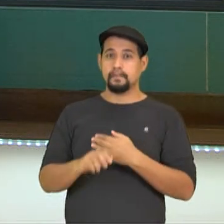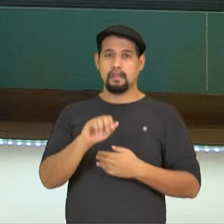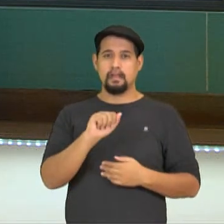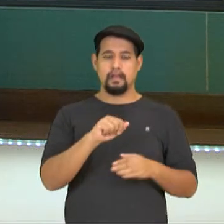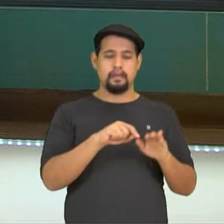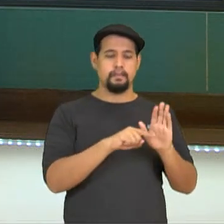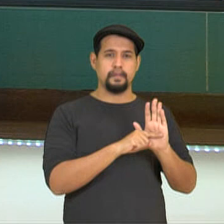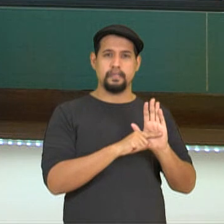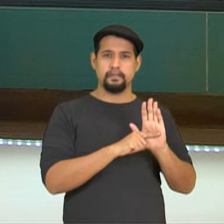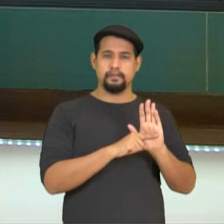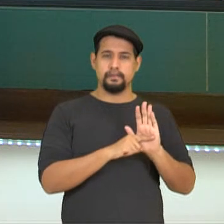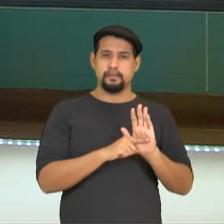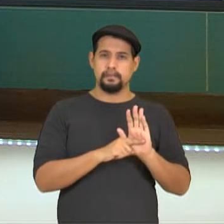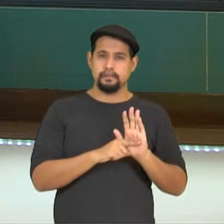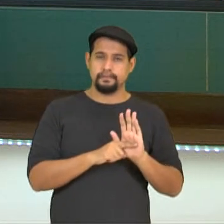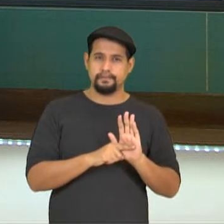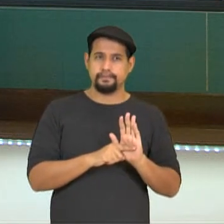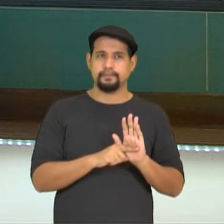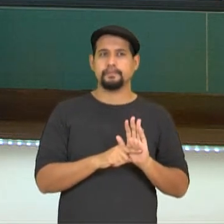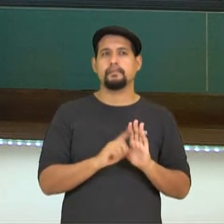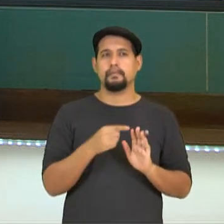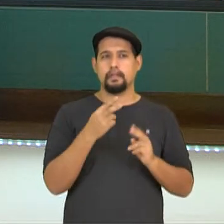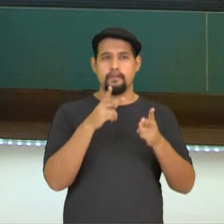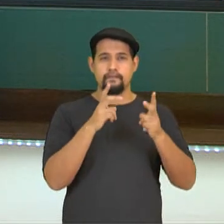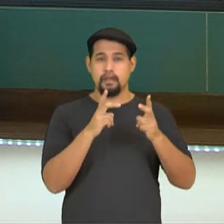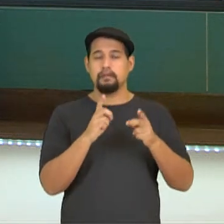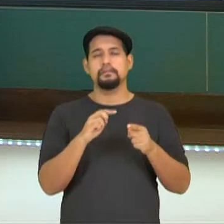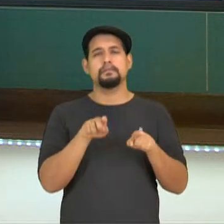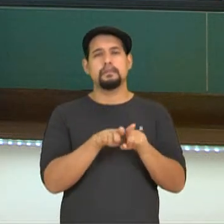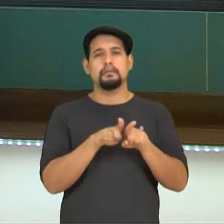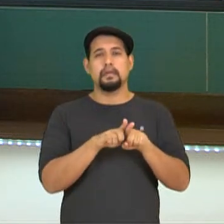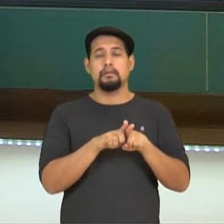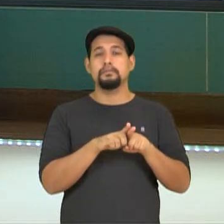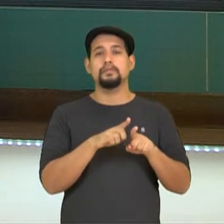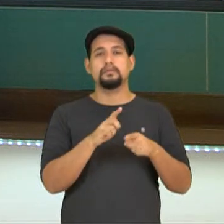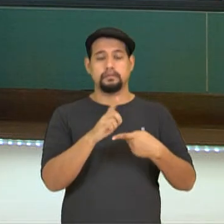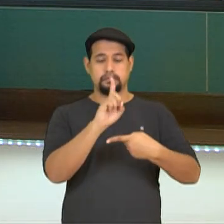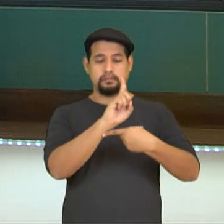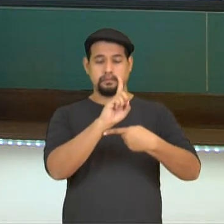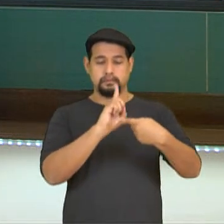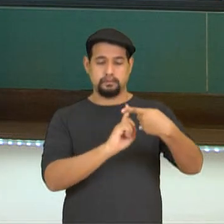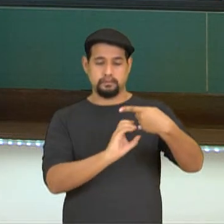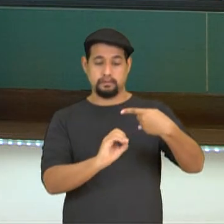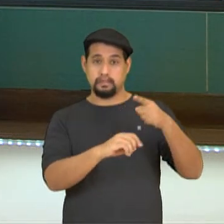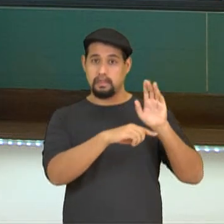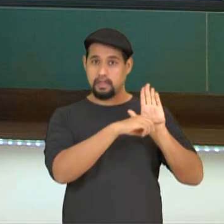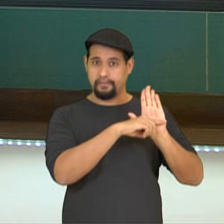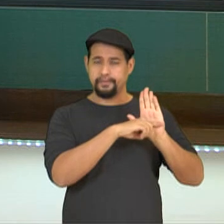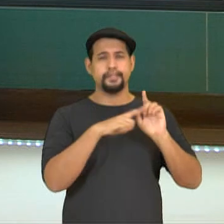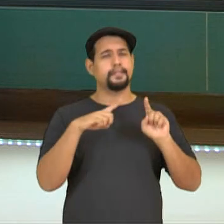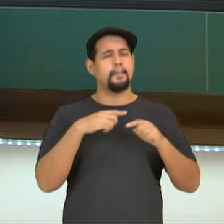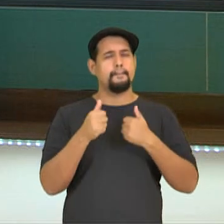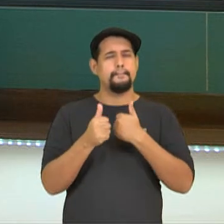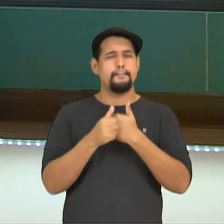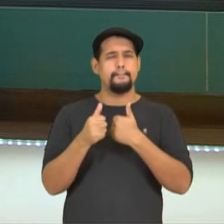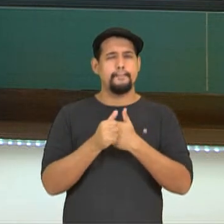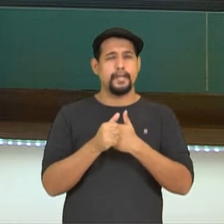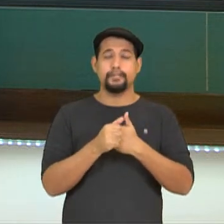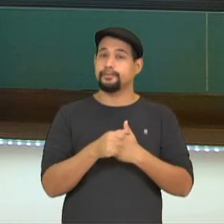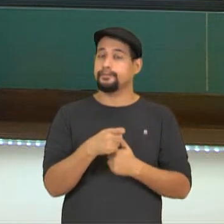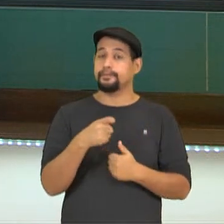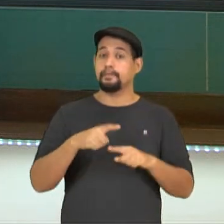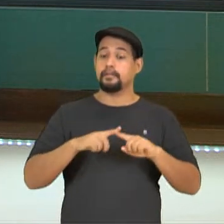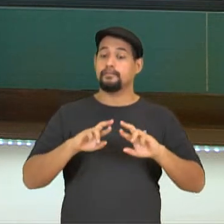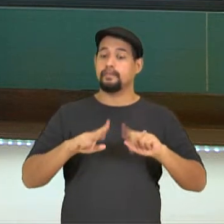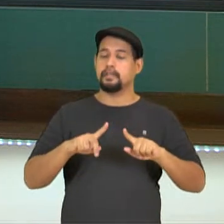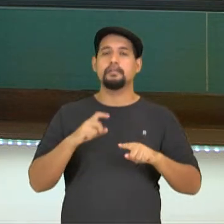vale menos 1/10, apareceu a parábola, né, com uma abertura bem grande, né, muito próxima do eixo x. A diferença é